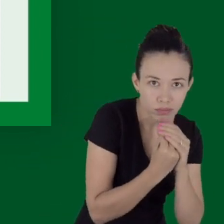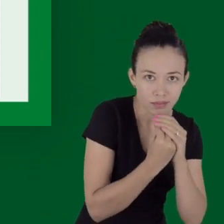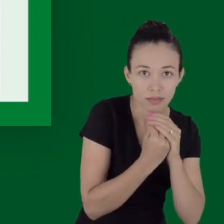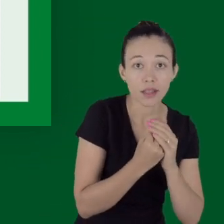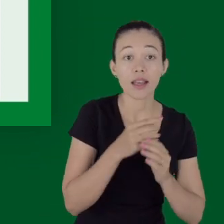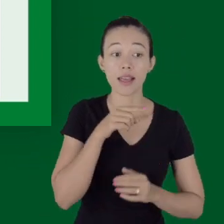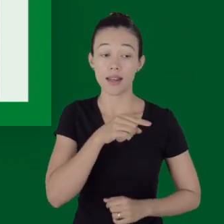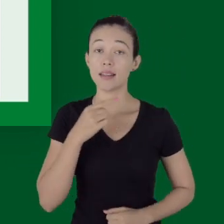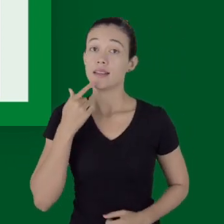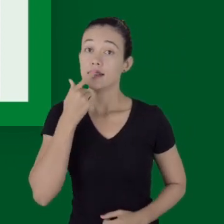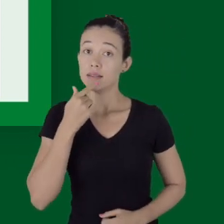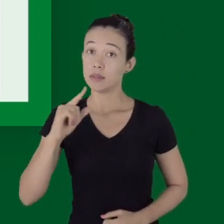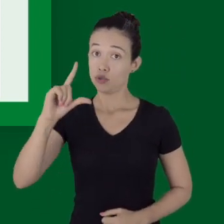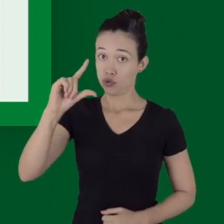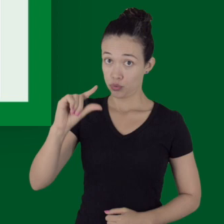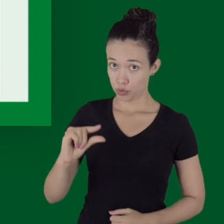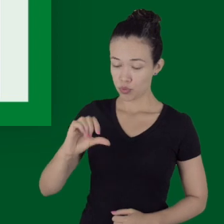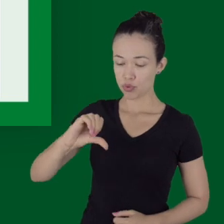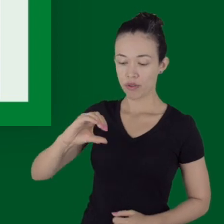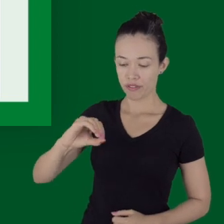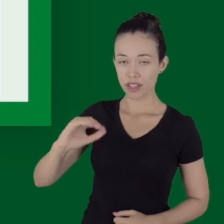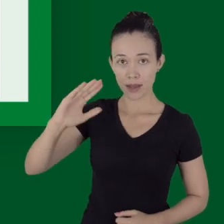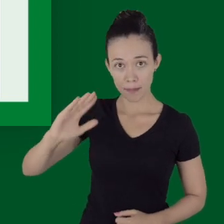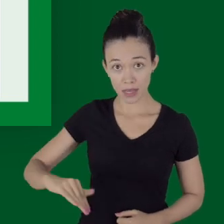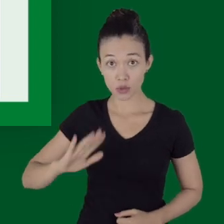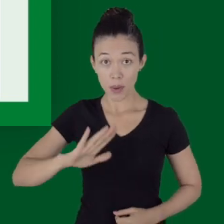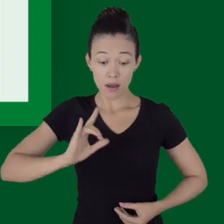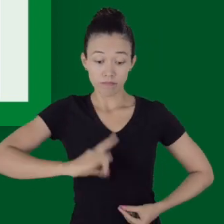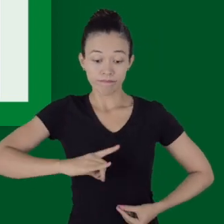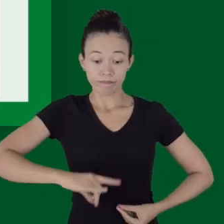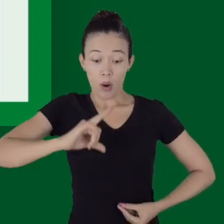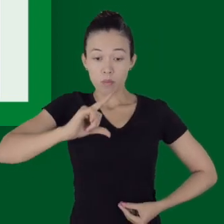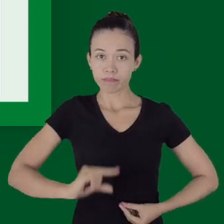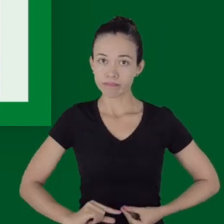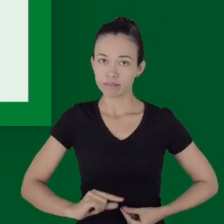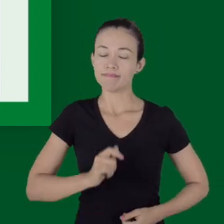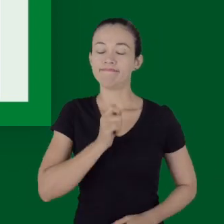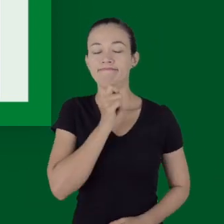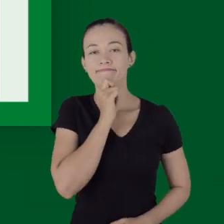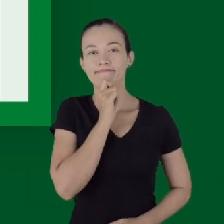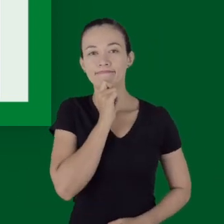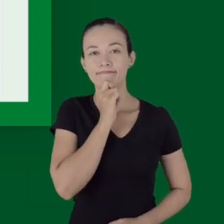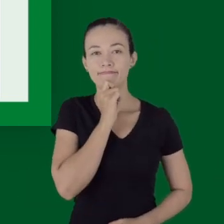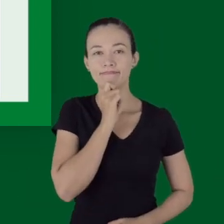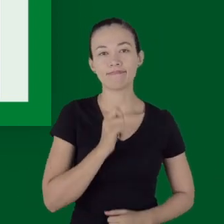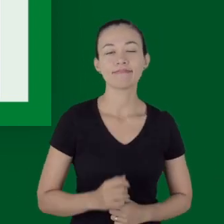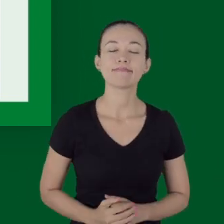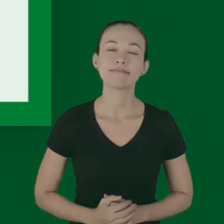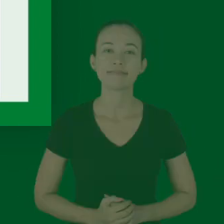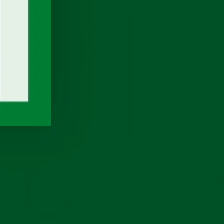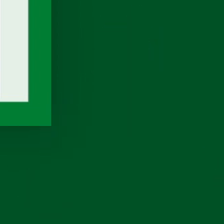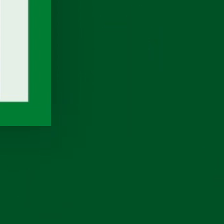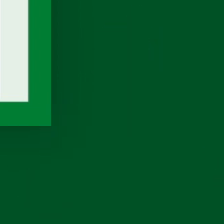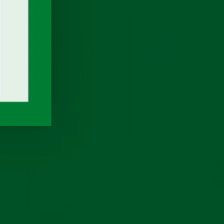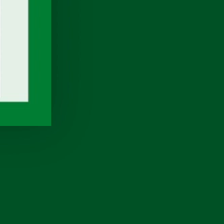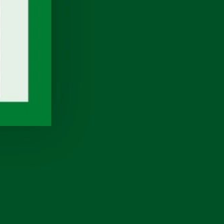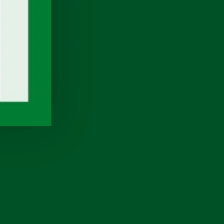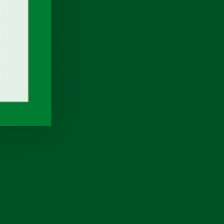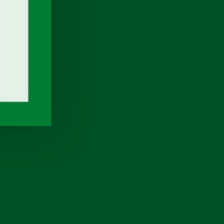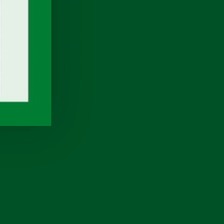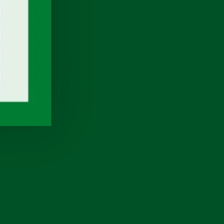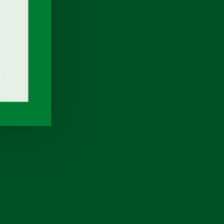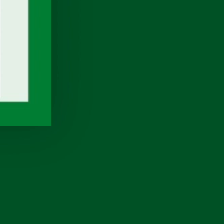esteja em nível de hipoglicemia, a glicose esteja abaixo de 90, mas não a nível de uma